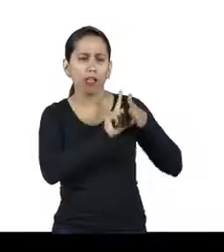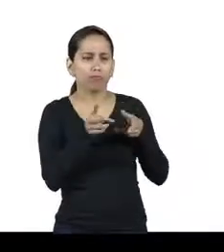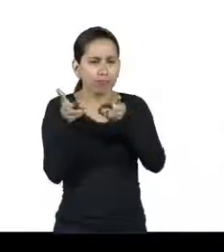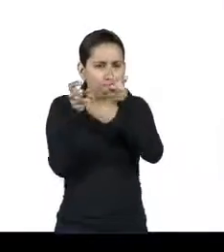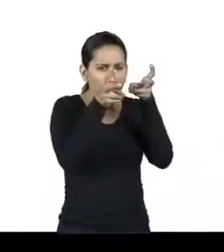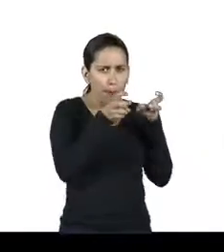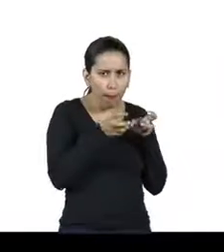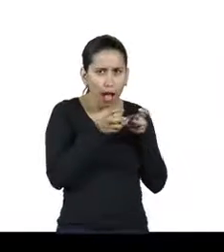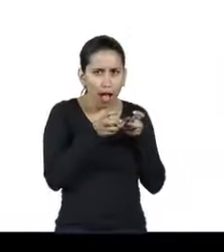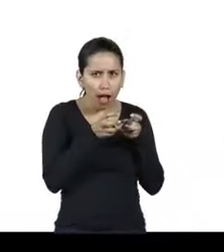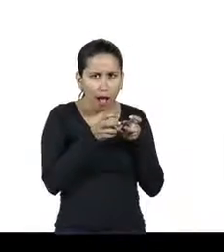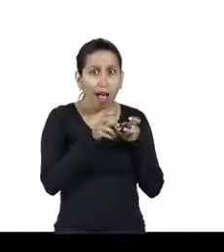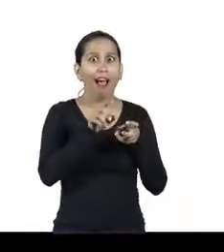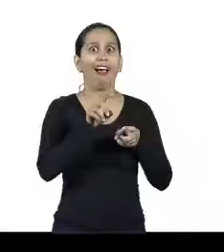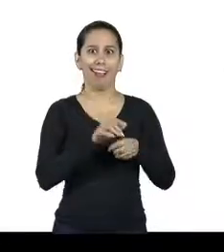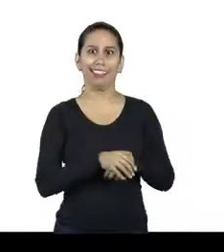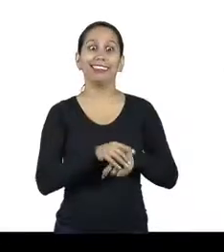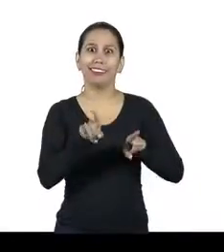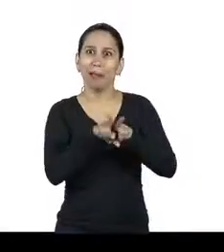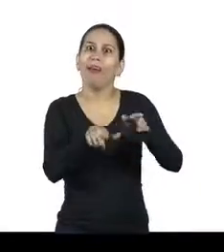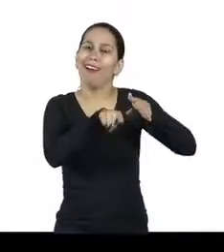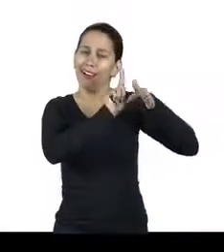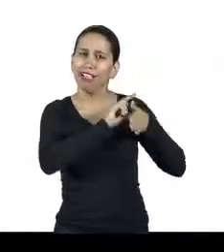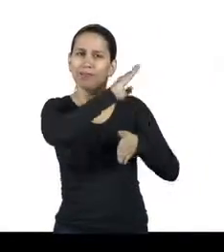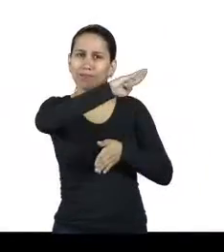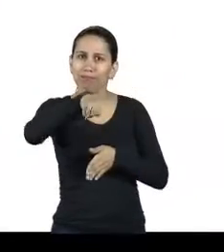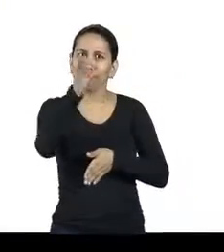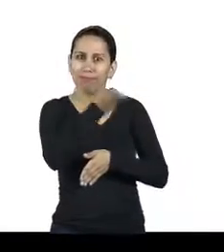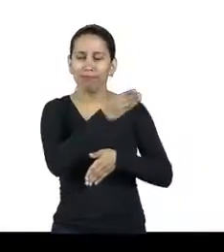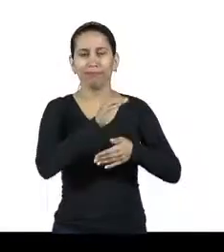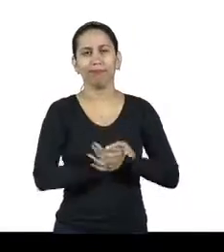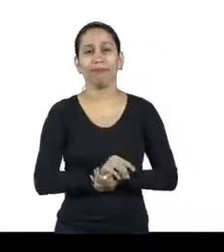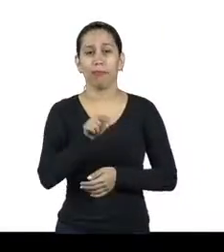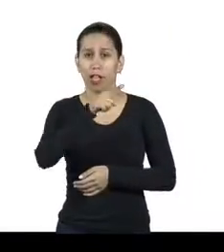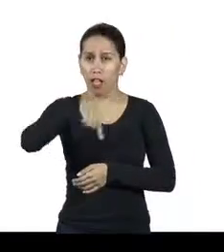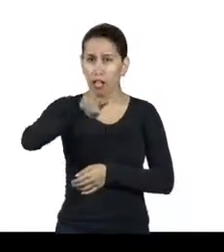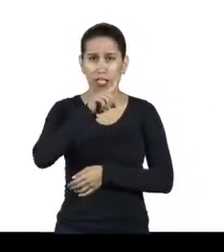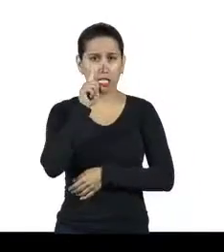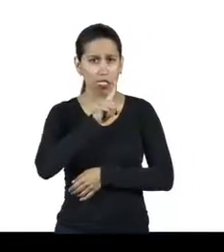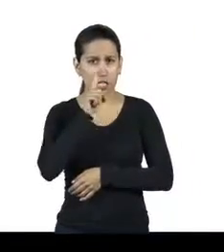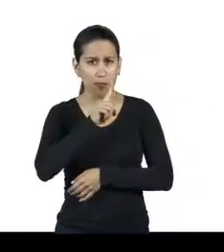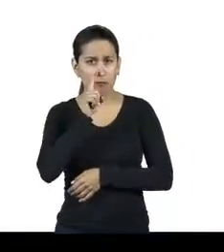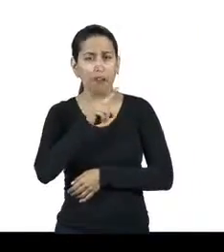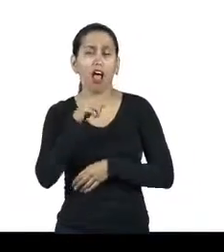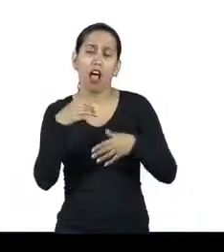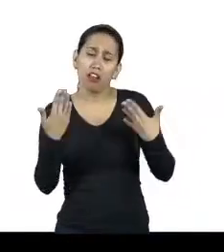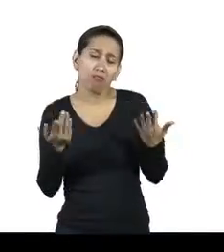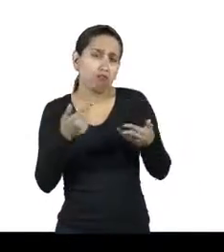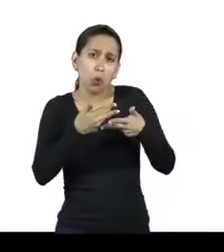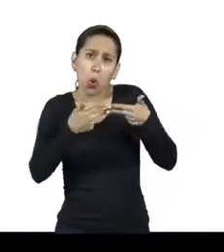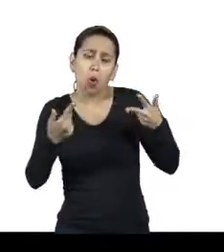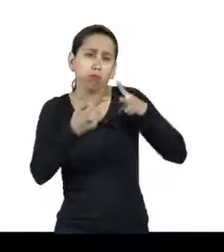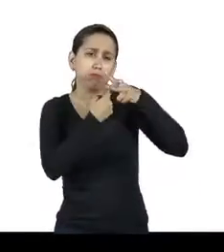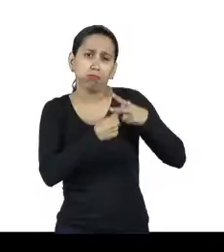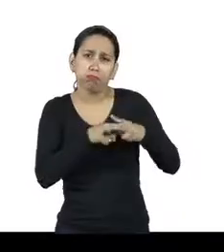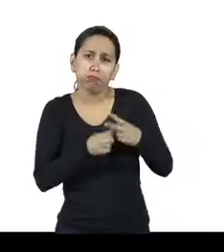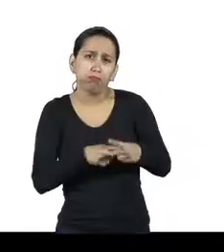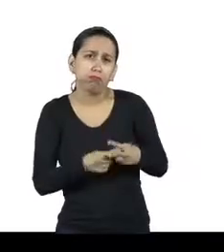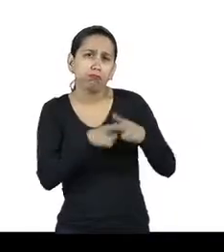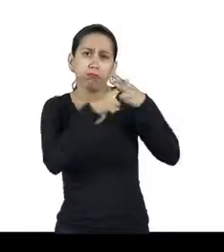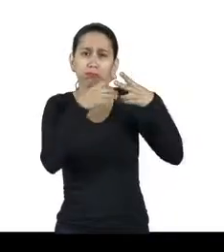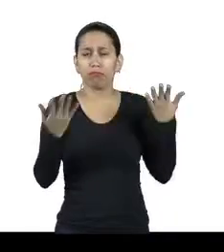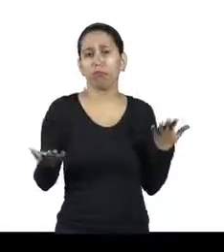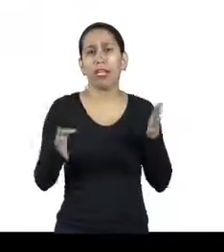e eliminadas antes que causem problemas. E as falhas podem estar relacionadas aos equipamentos, às técnicas e processos